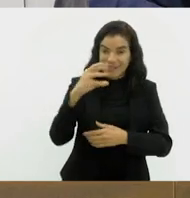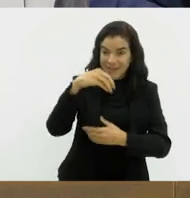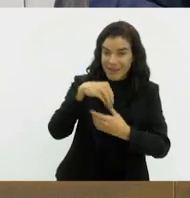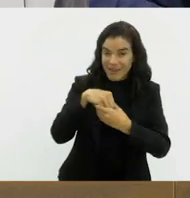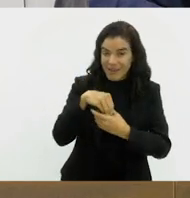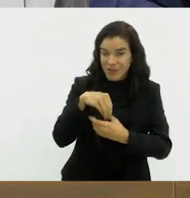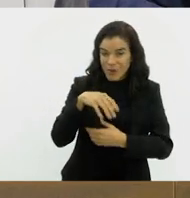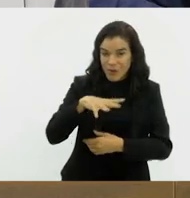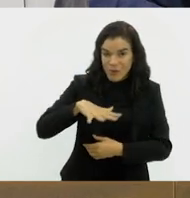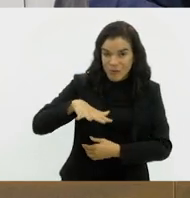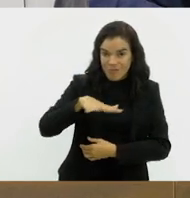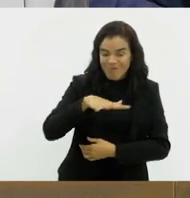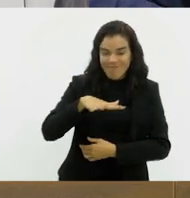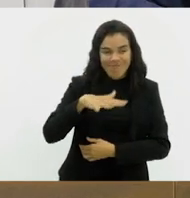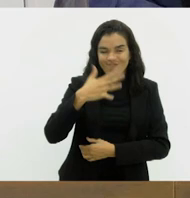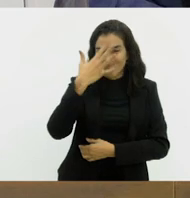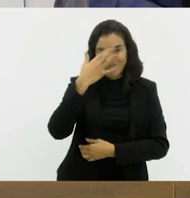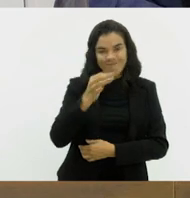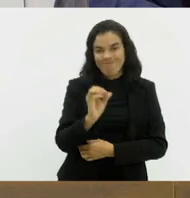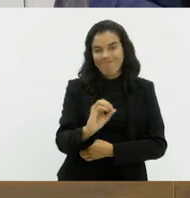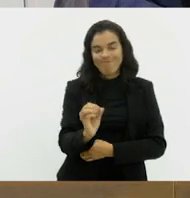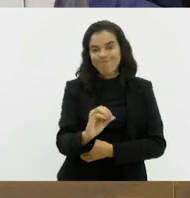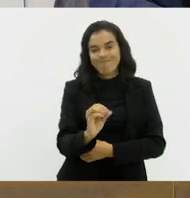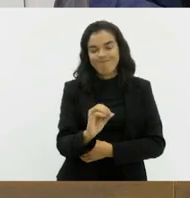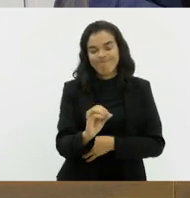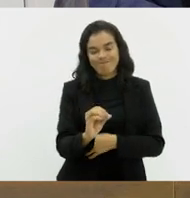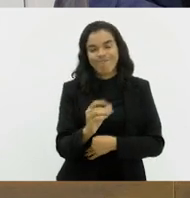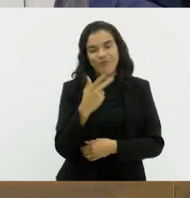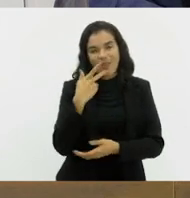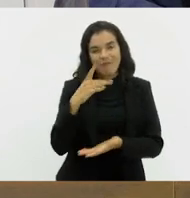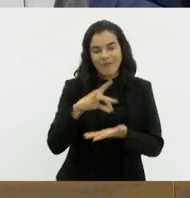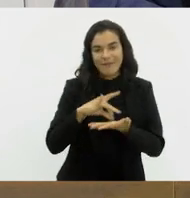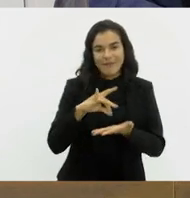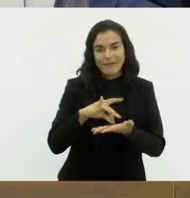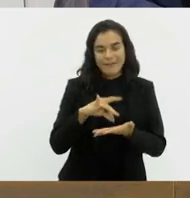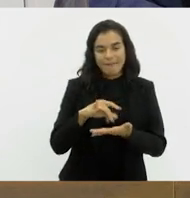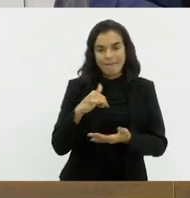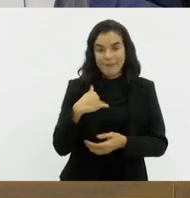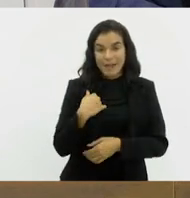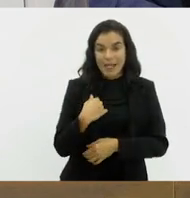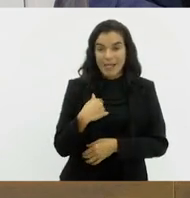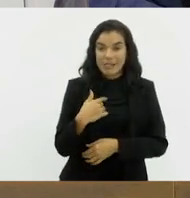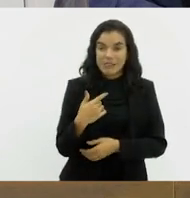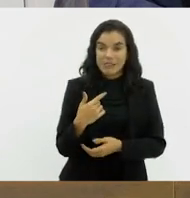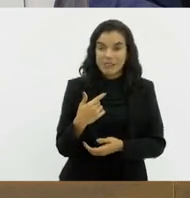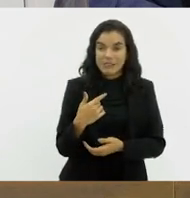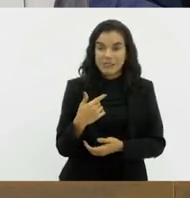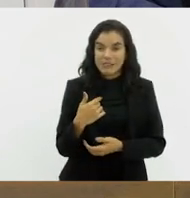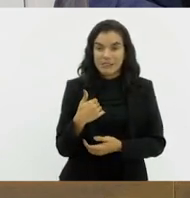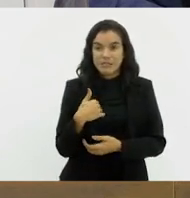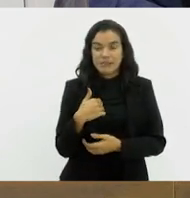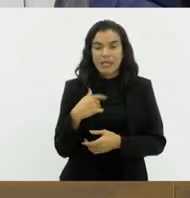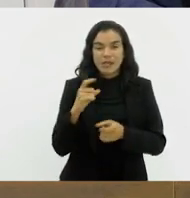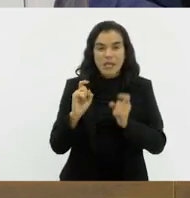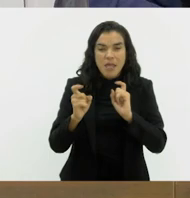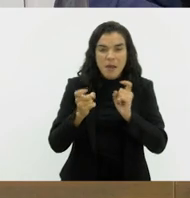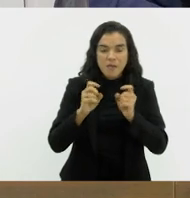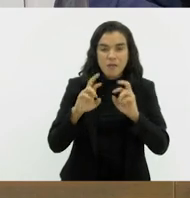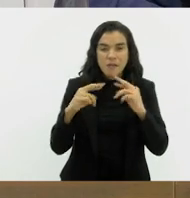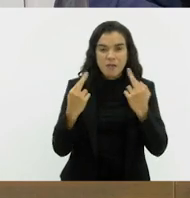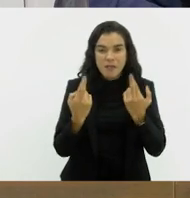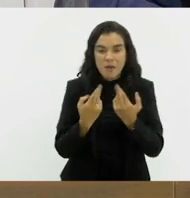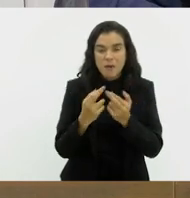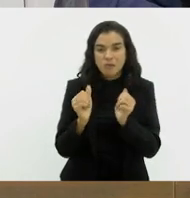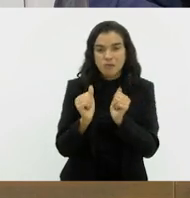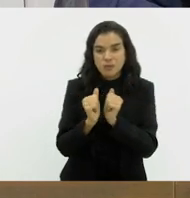para mim, é incompreensível, sinceramente. A gente recolheu, no âmbito né, de reuniões com o grupo condutor da